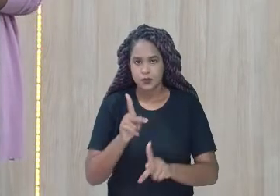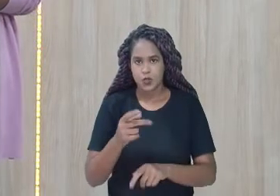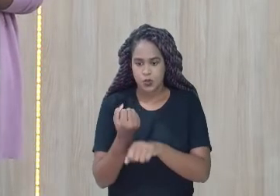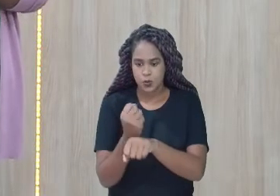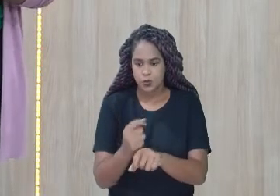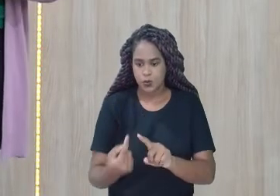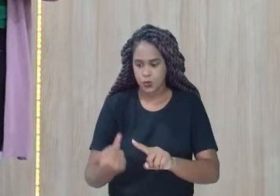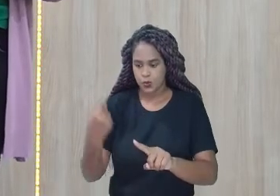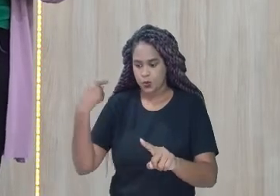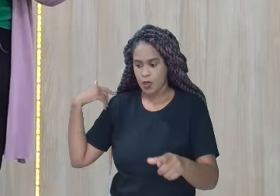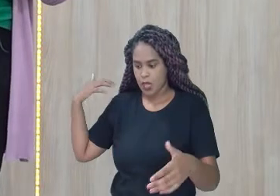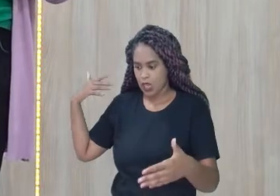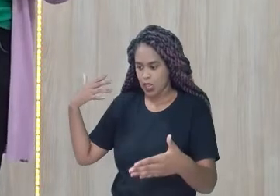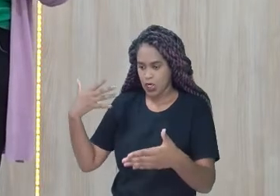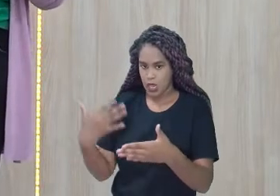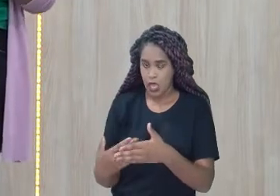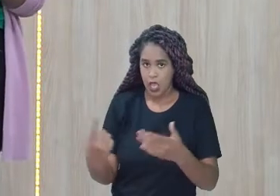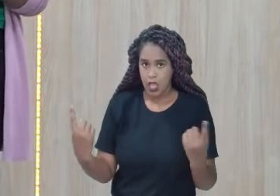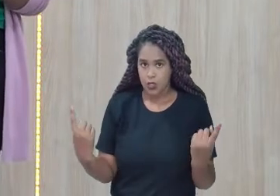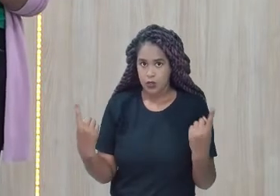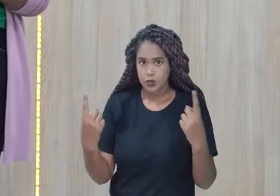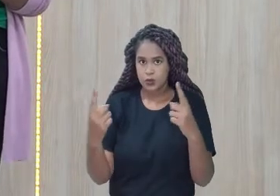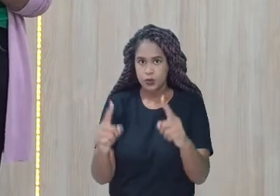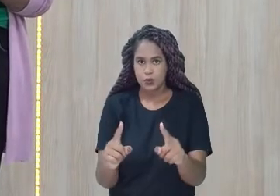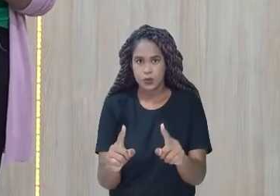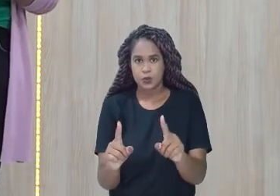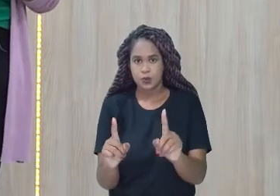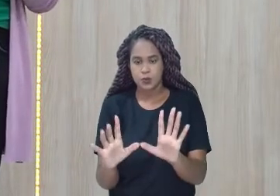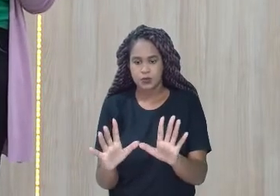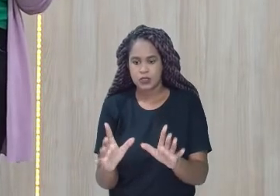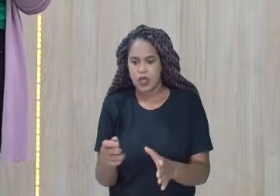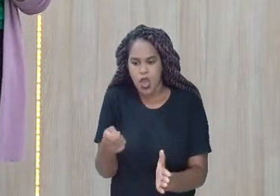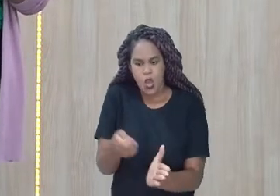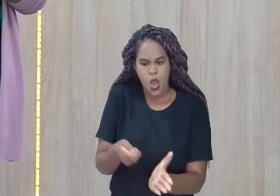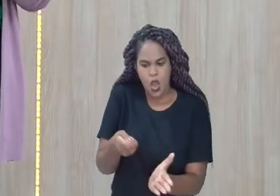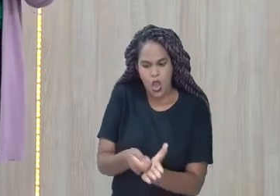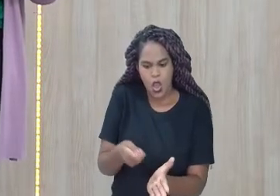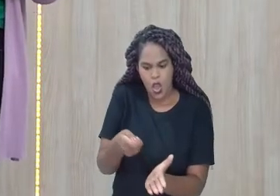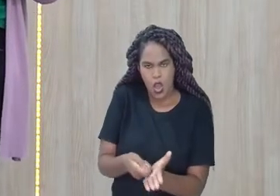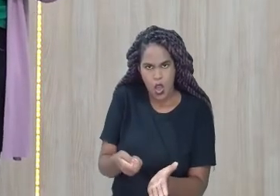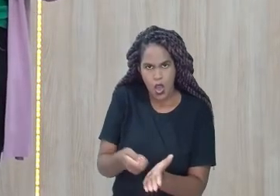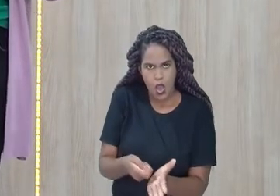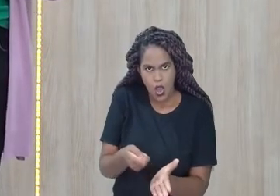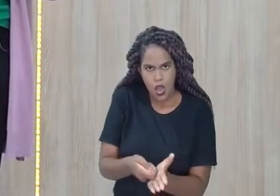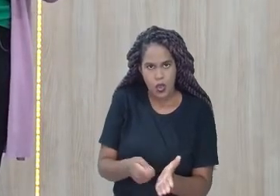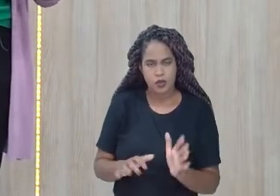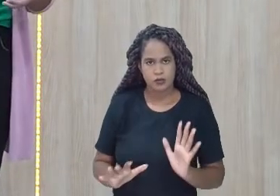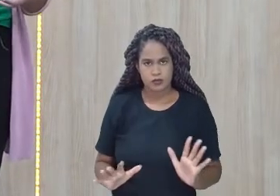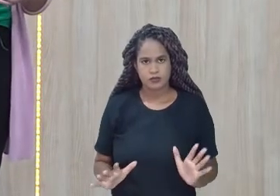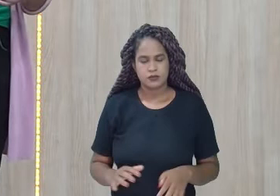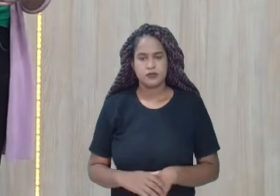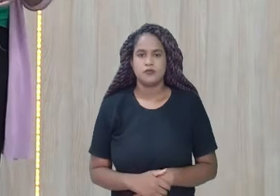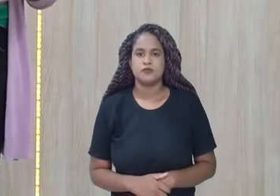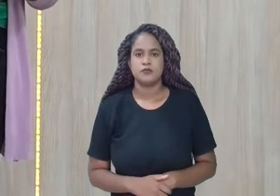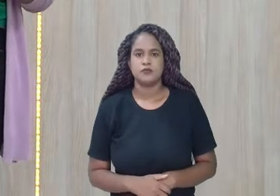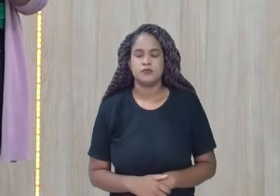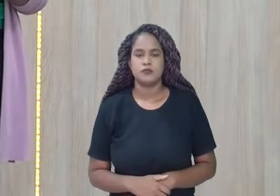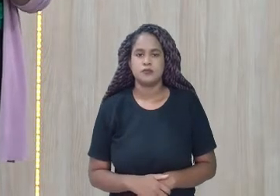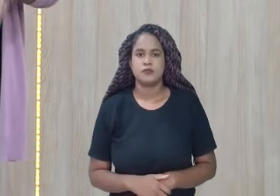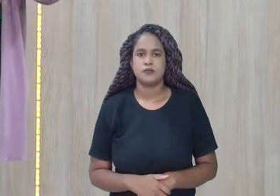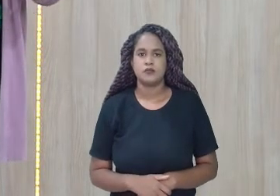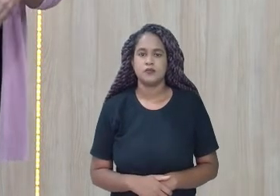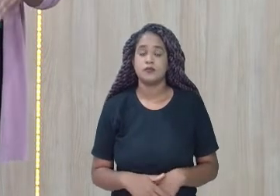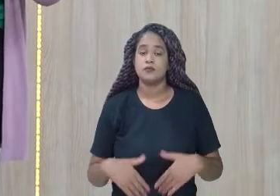escravizado contra a sua vontade, obviamente, em situação de subjugar-se,